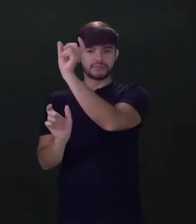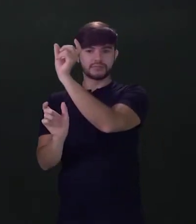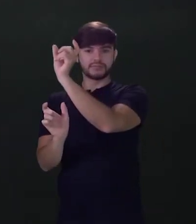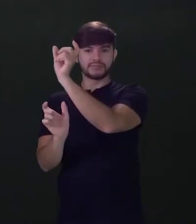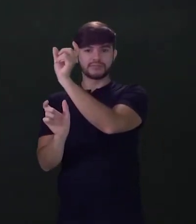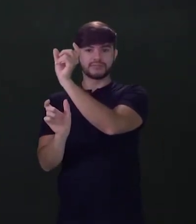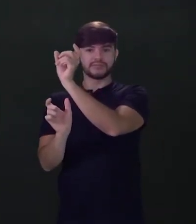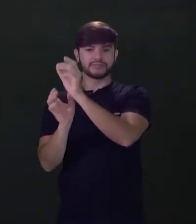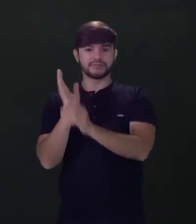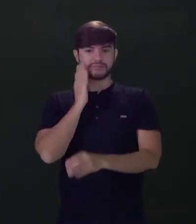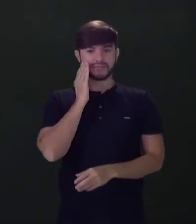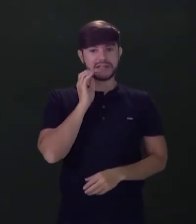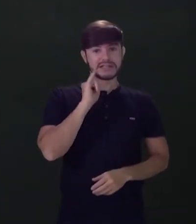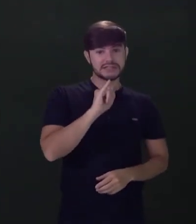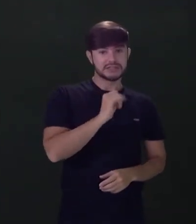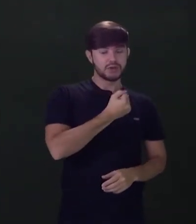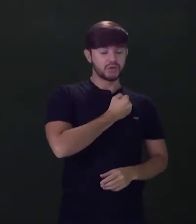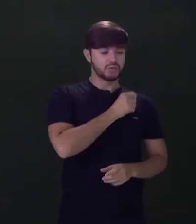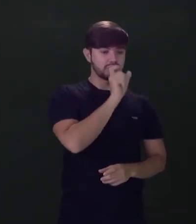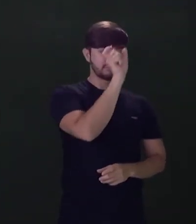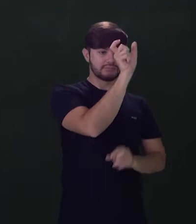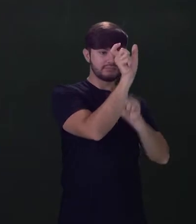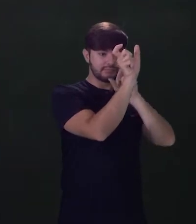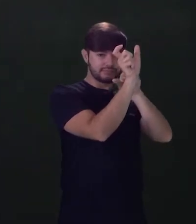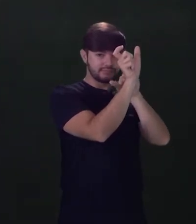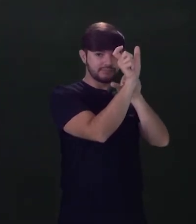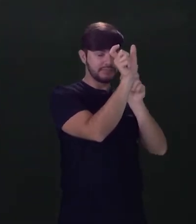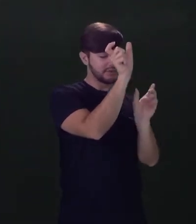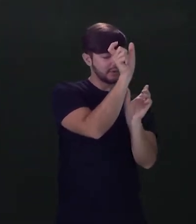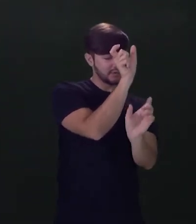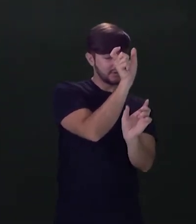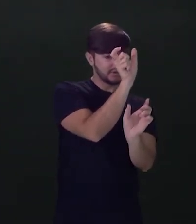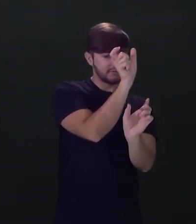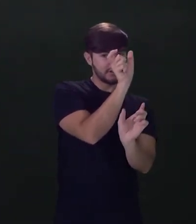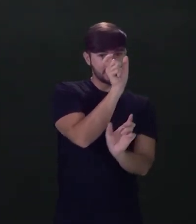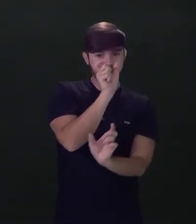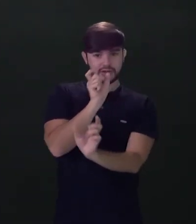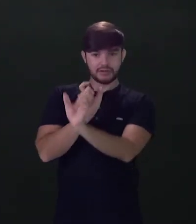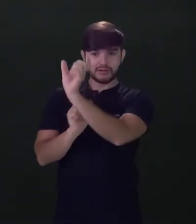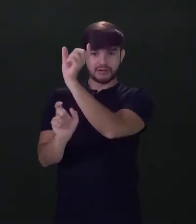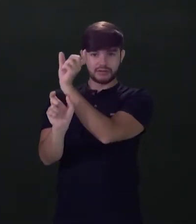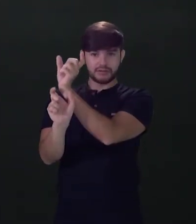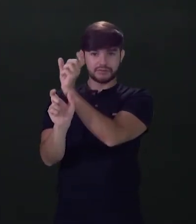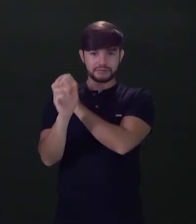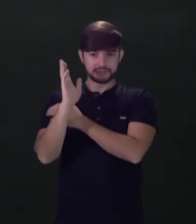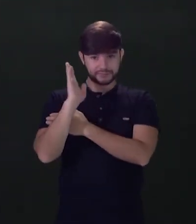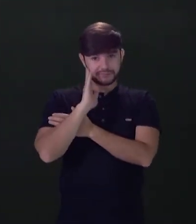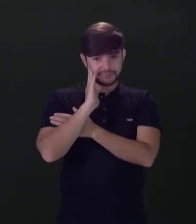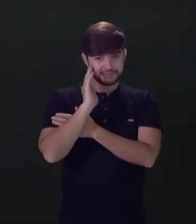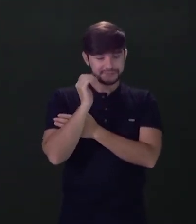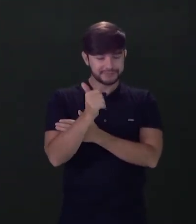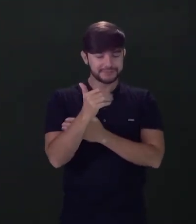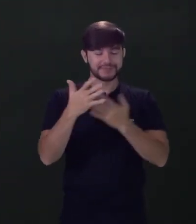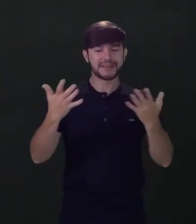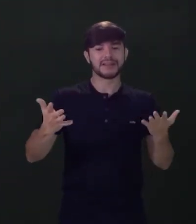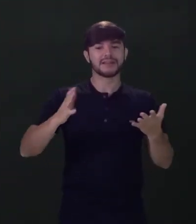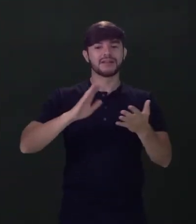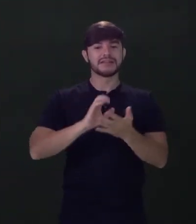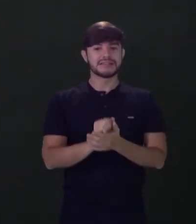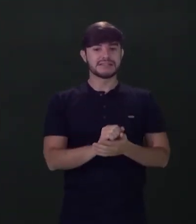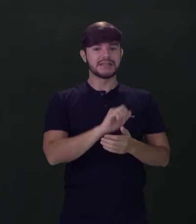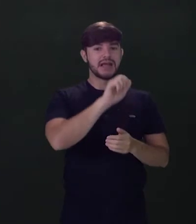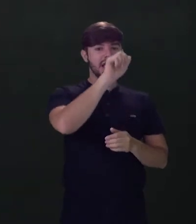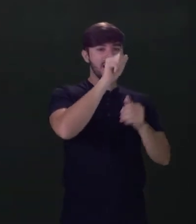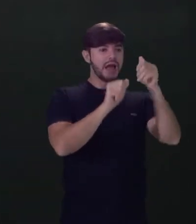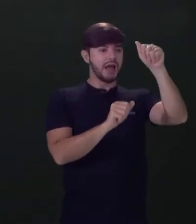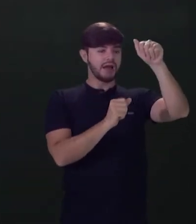Como assim? O valor que está em cima vai para baixo, o valor que está embaixo vai para cima. Então, se eu tenho A em cima,